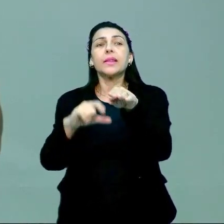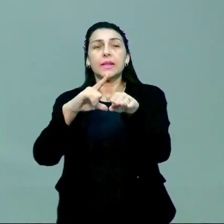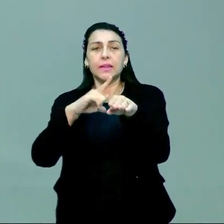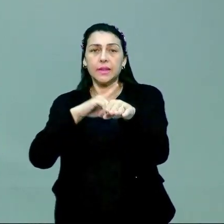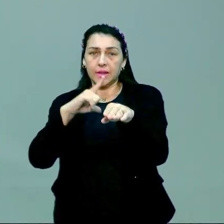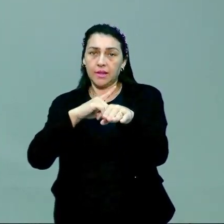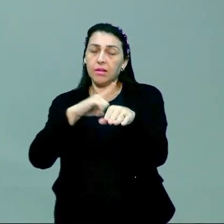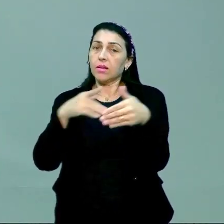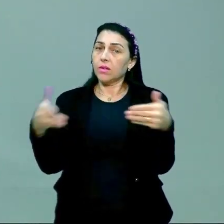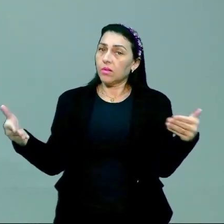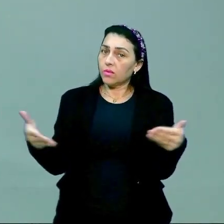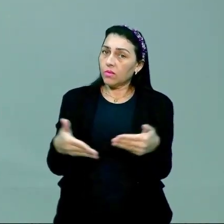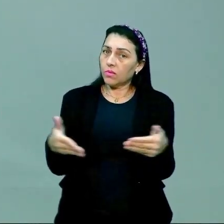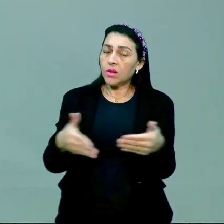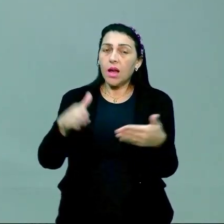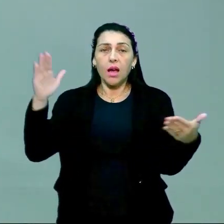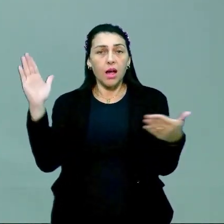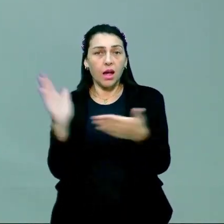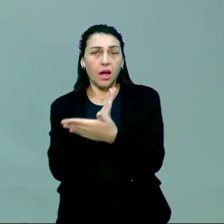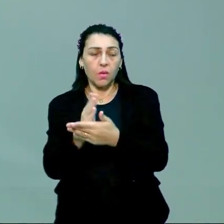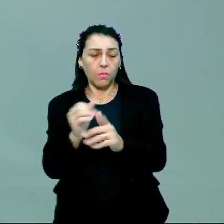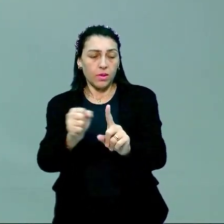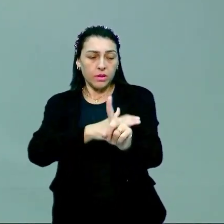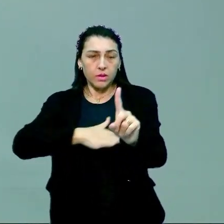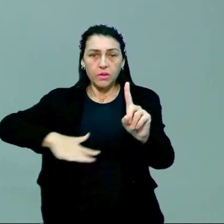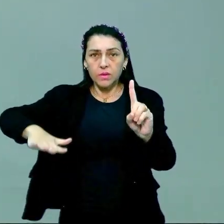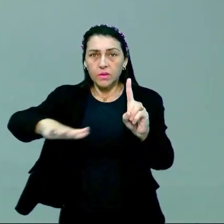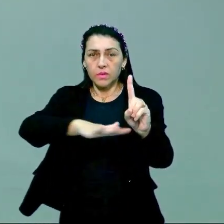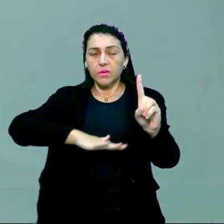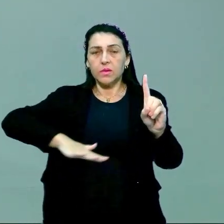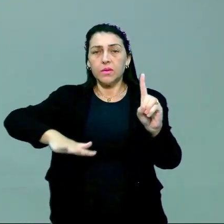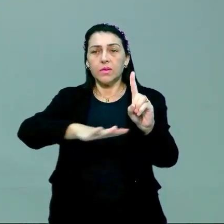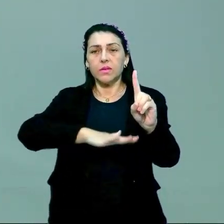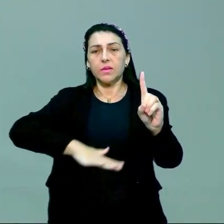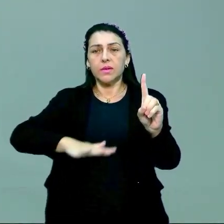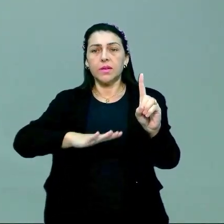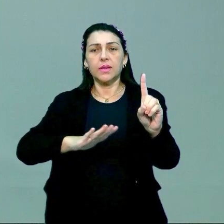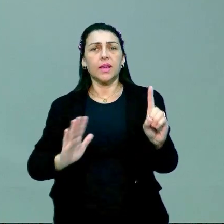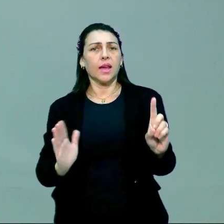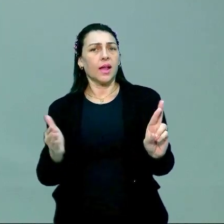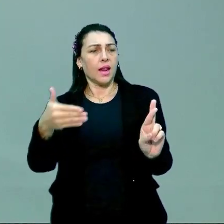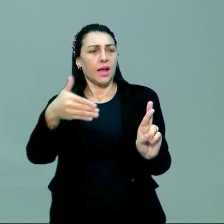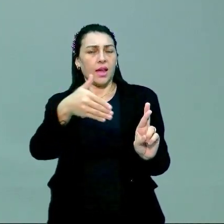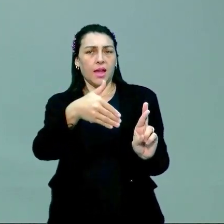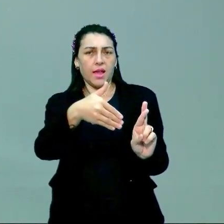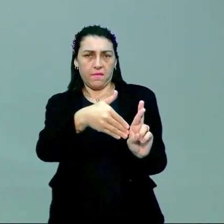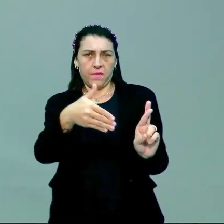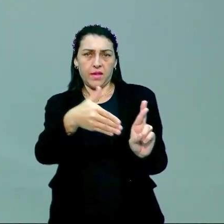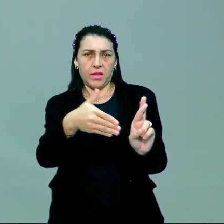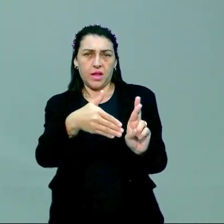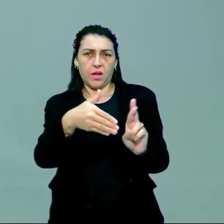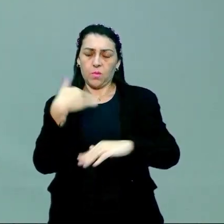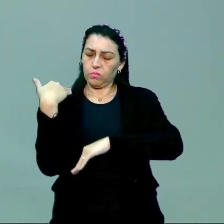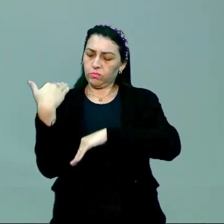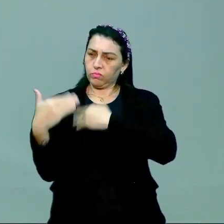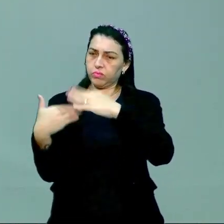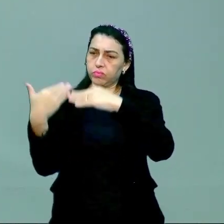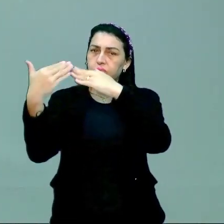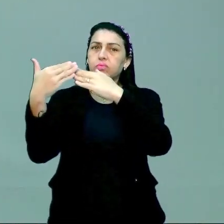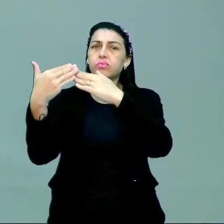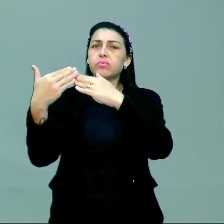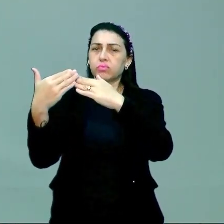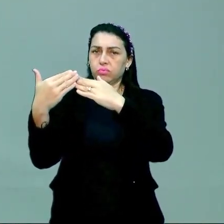na atualidade alguma sociedade que ela é referência do desenvolvimento,